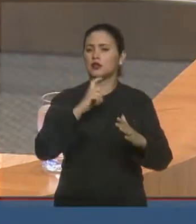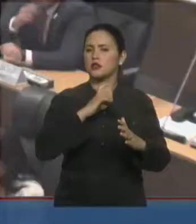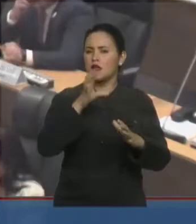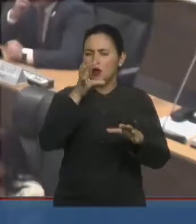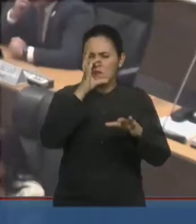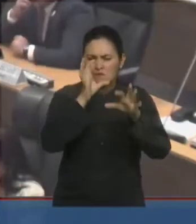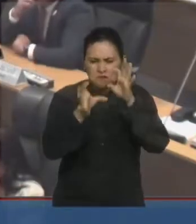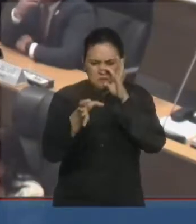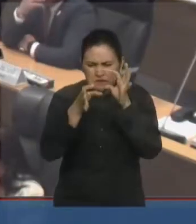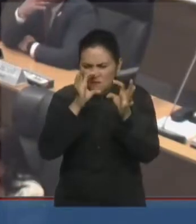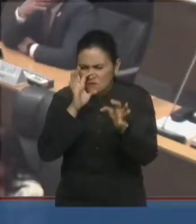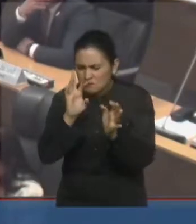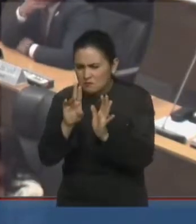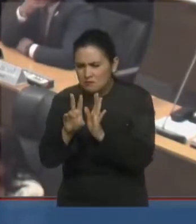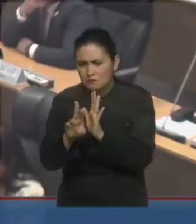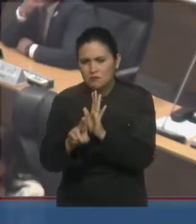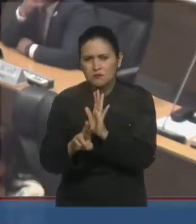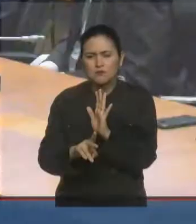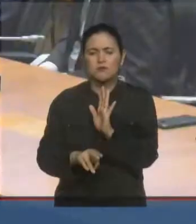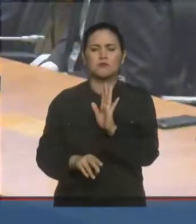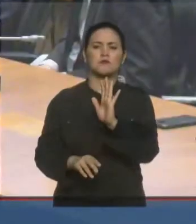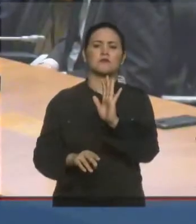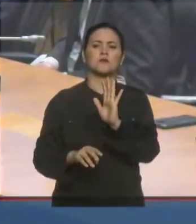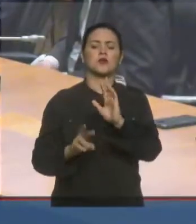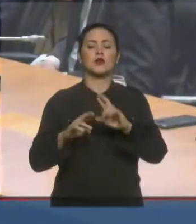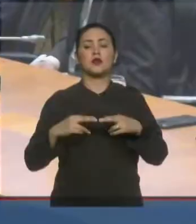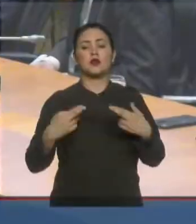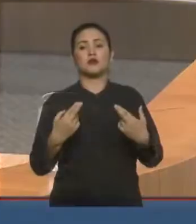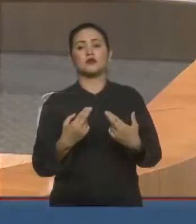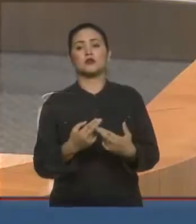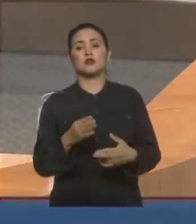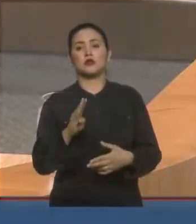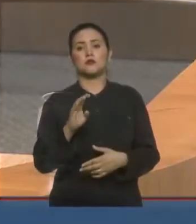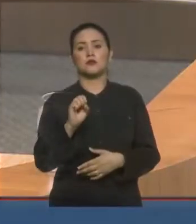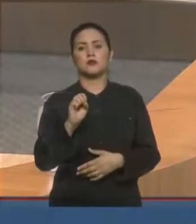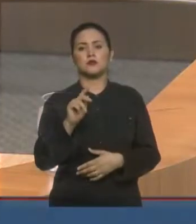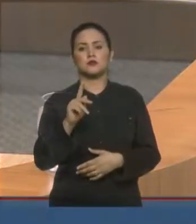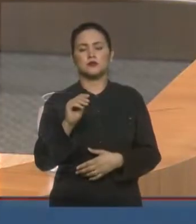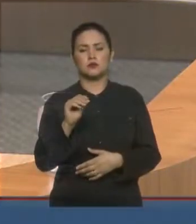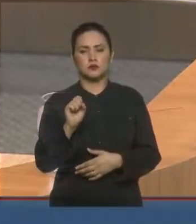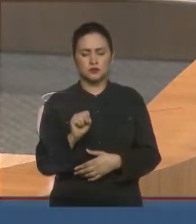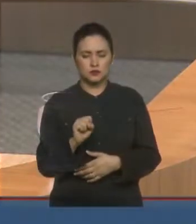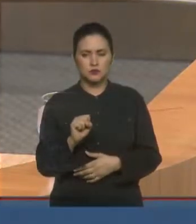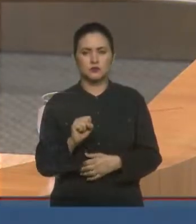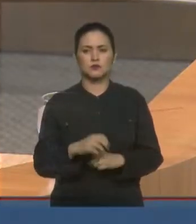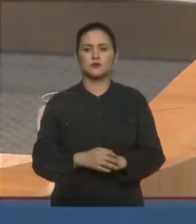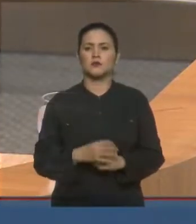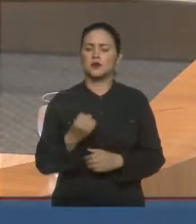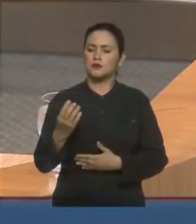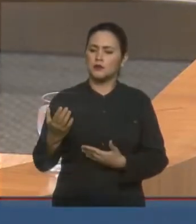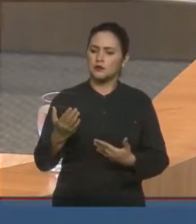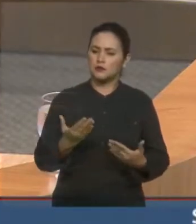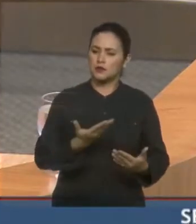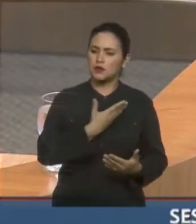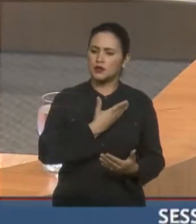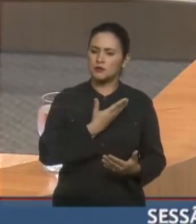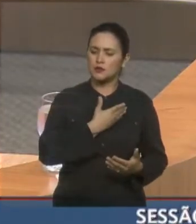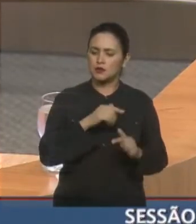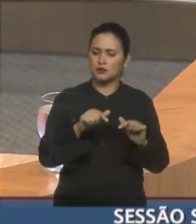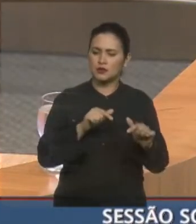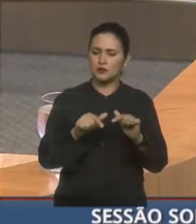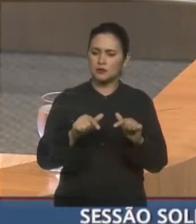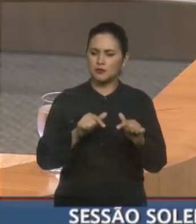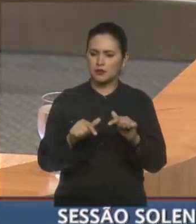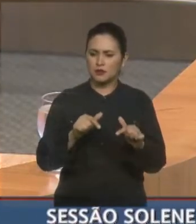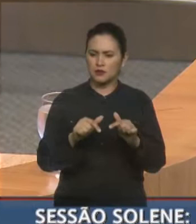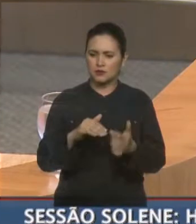ao Sínodo dos Bispos, que se realiza no Vaticano. E, ao mesmo tempo, para encerrar, cumprimentar novamente os colegas do governo que compõem a equipe do Centro de Perícias